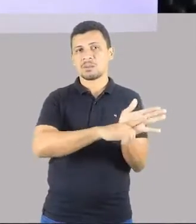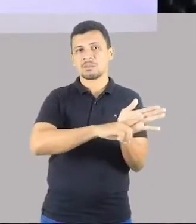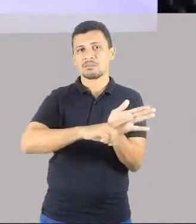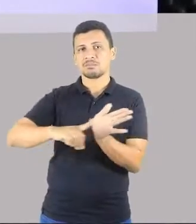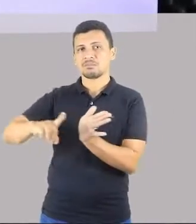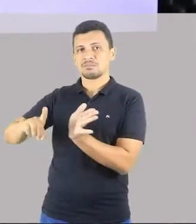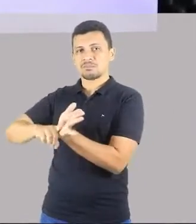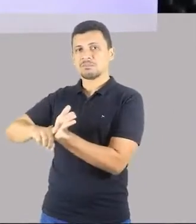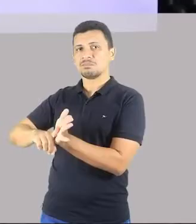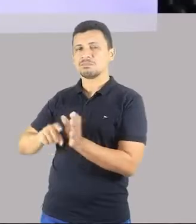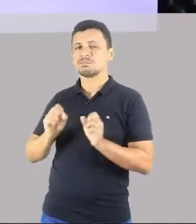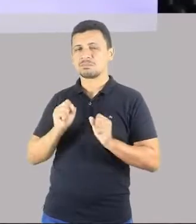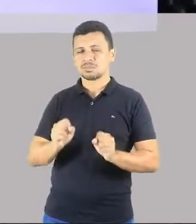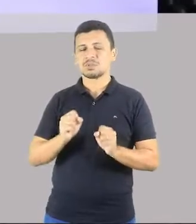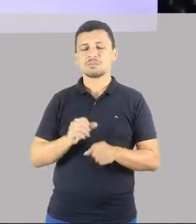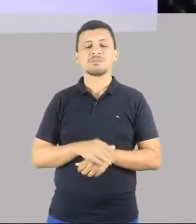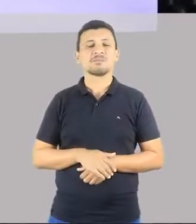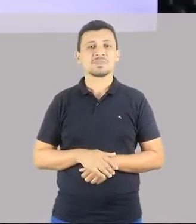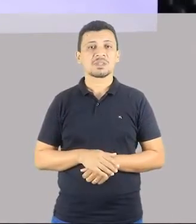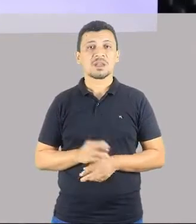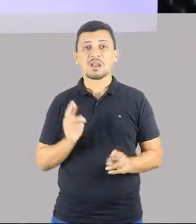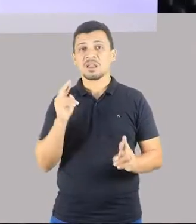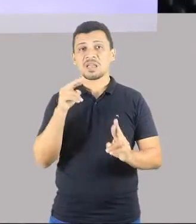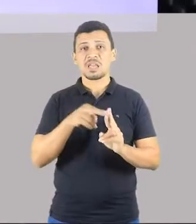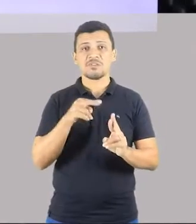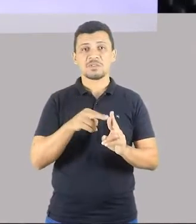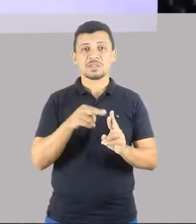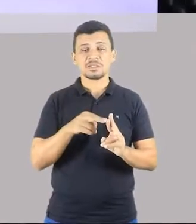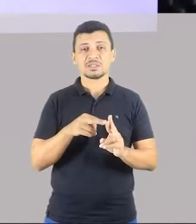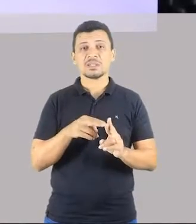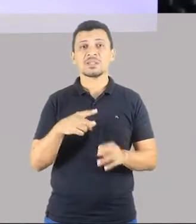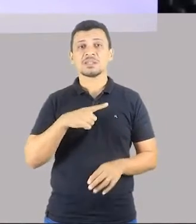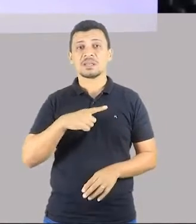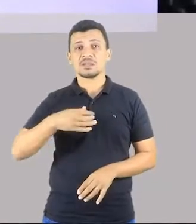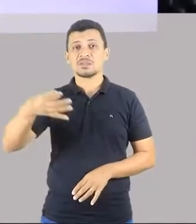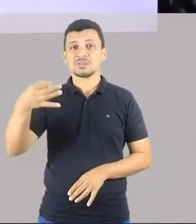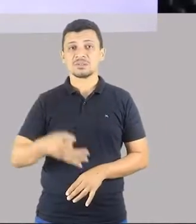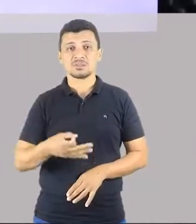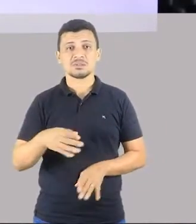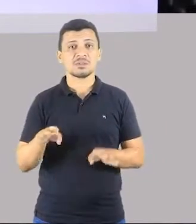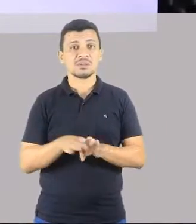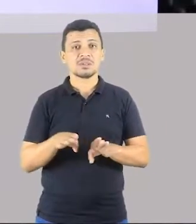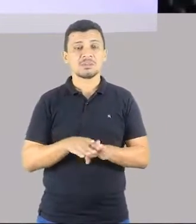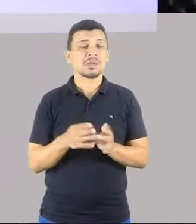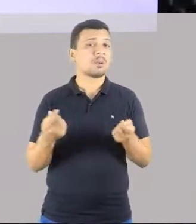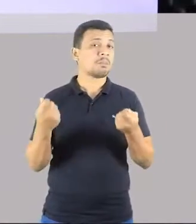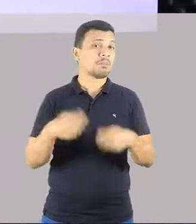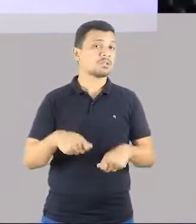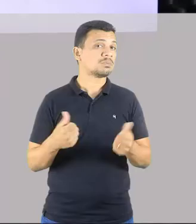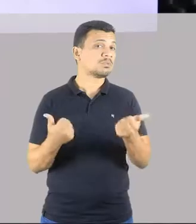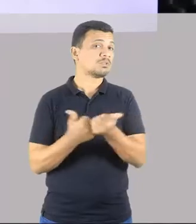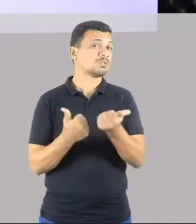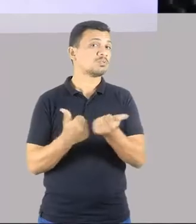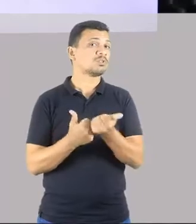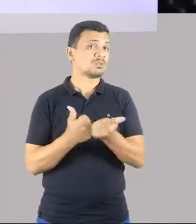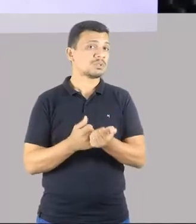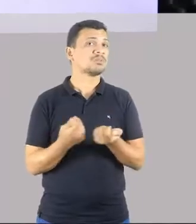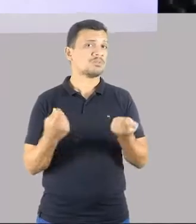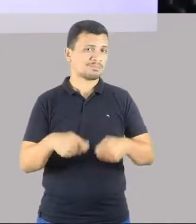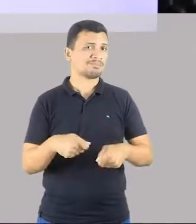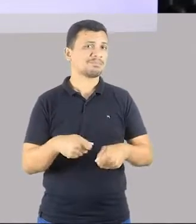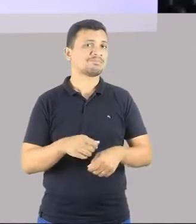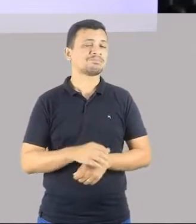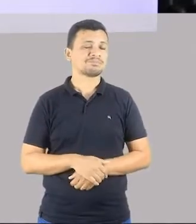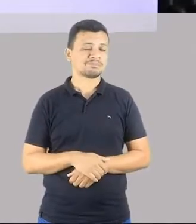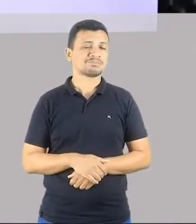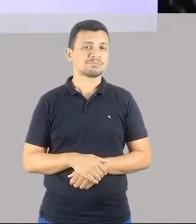essa referência. Não só de você ver a pontuação adequada, mas você vê a possibilidade de substituição da pontuação,